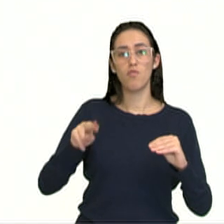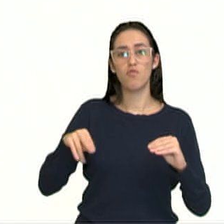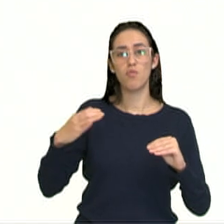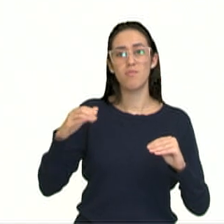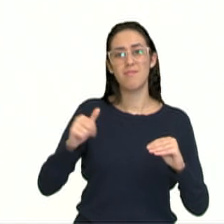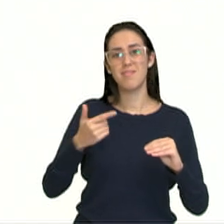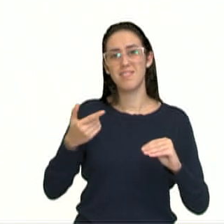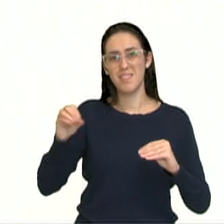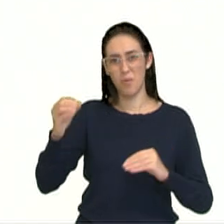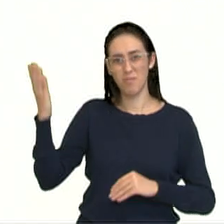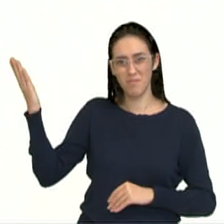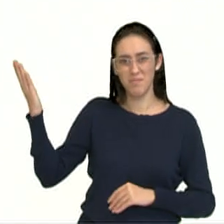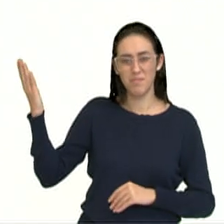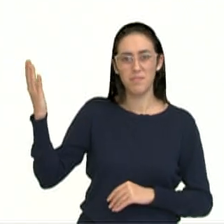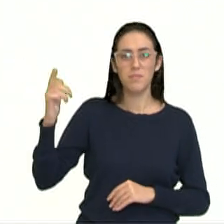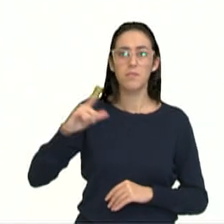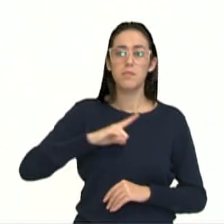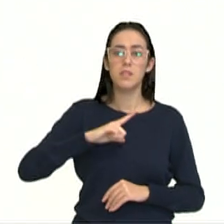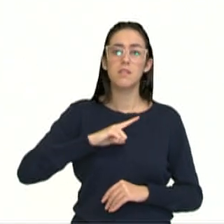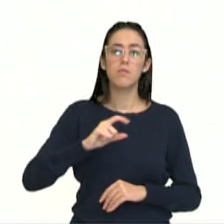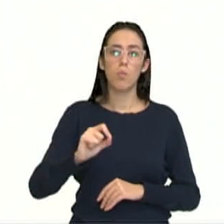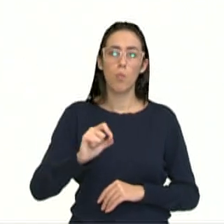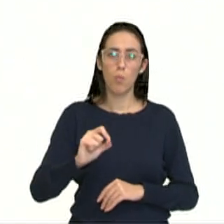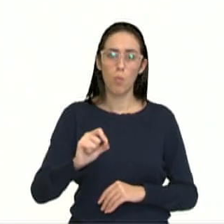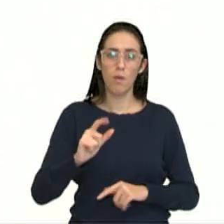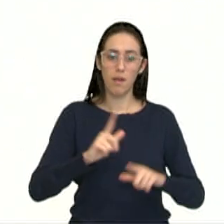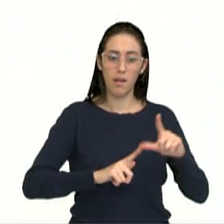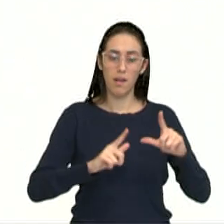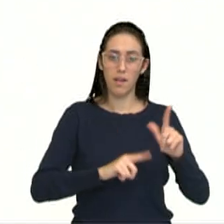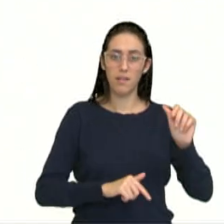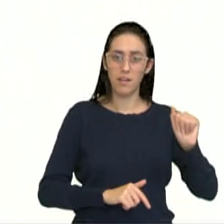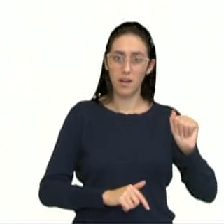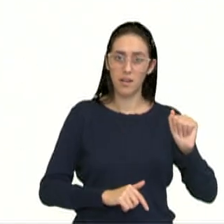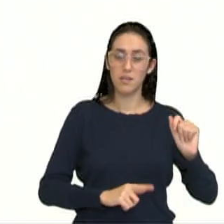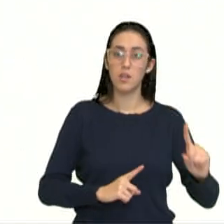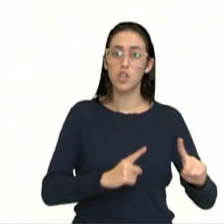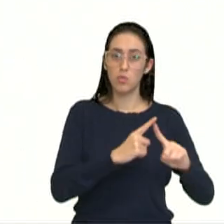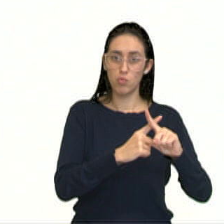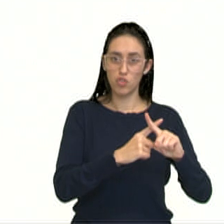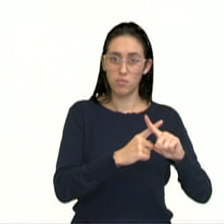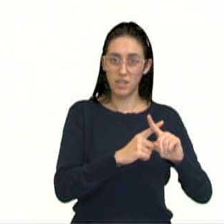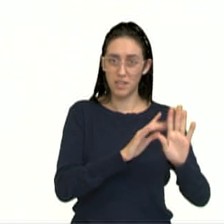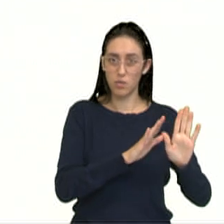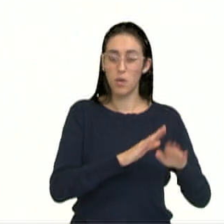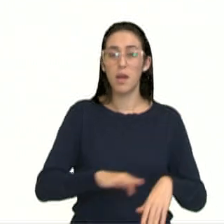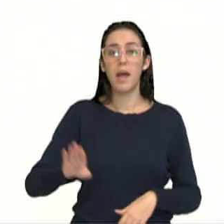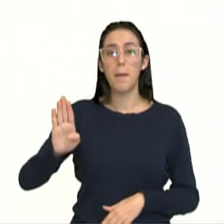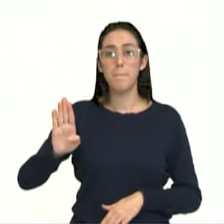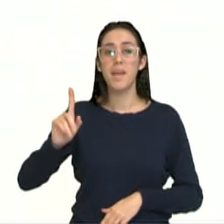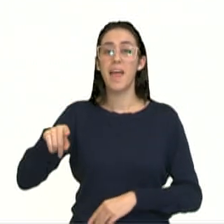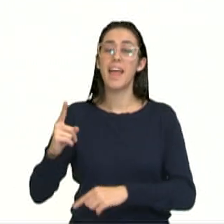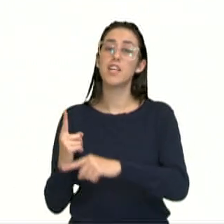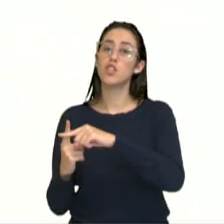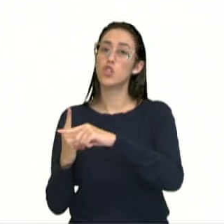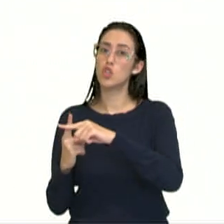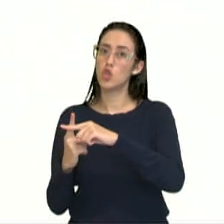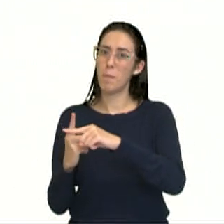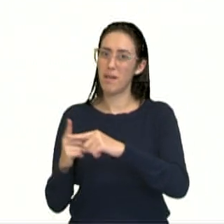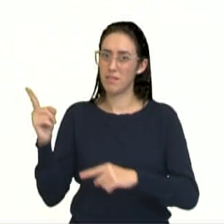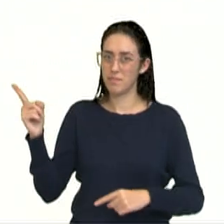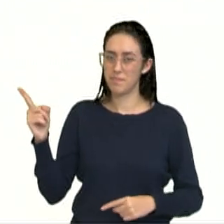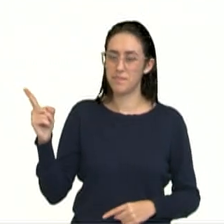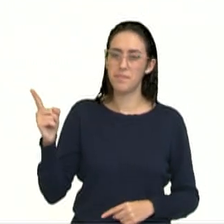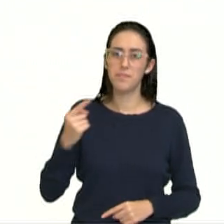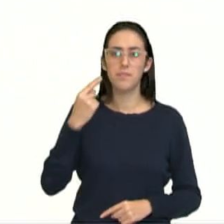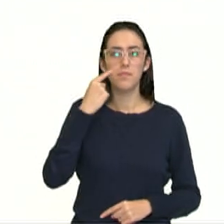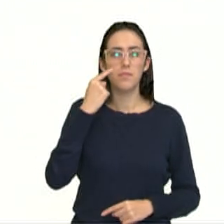a mesma coisa aqui, aonde eu tinha na letra A multiplicando, aqui na letra B eu tenho somando. Aí eu